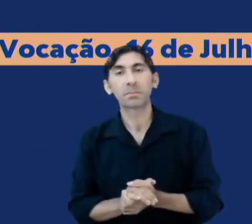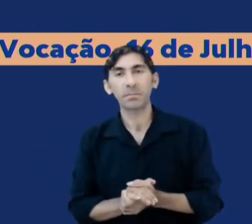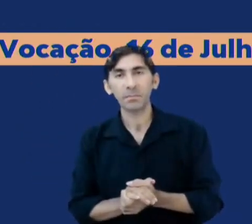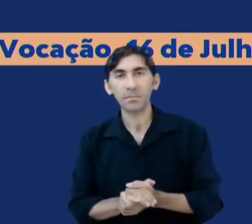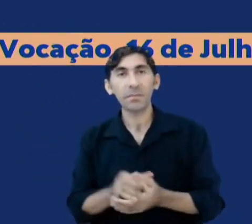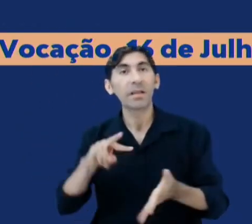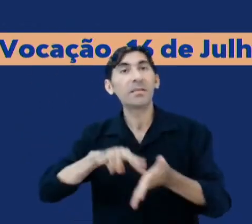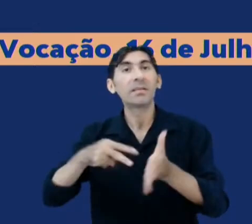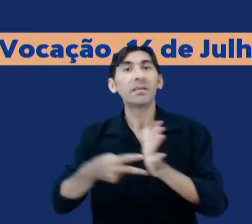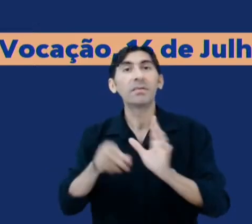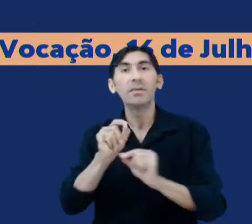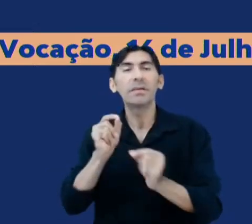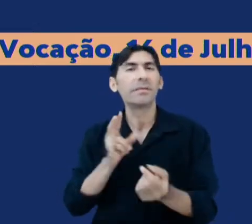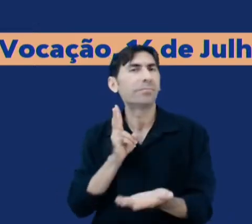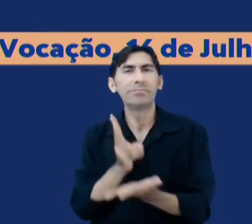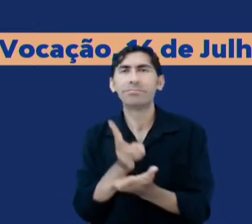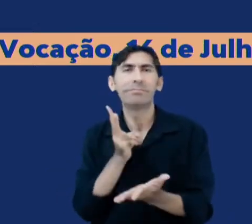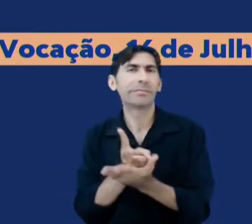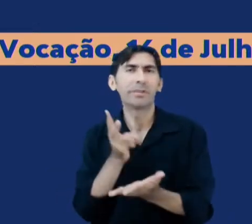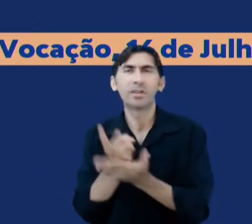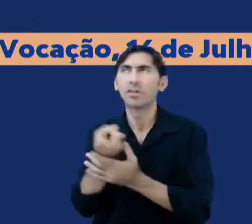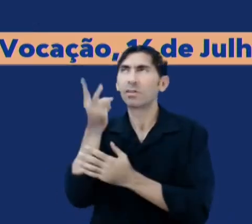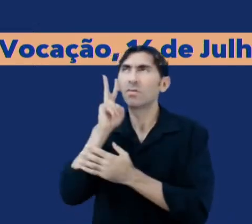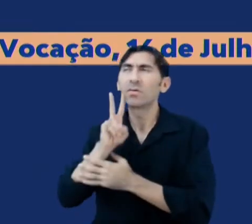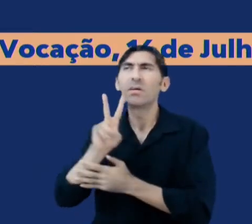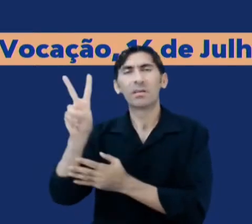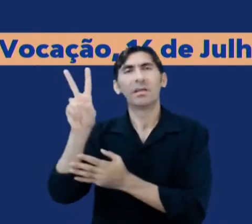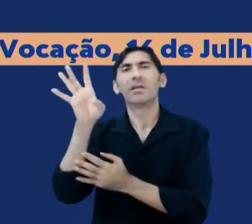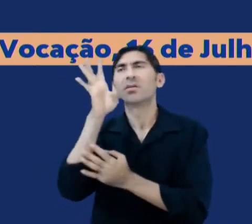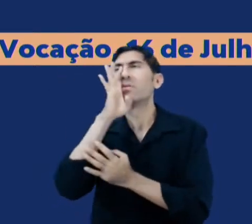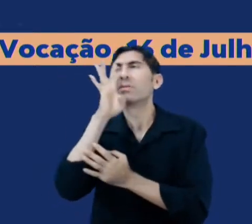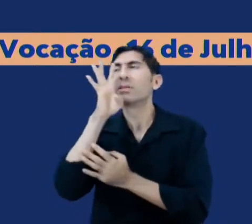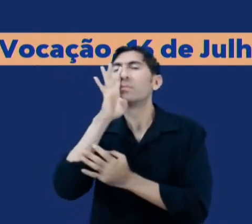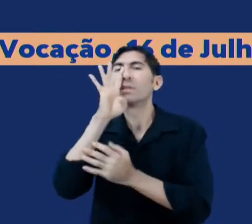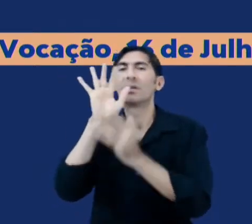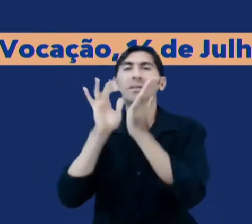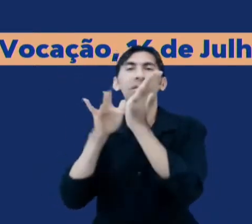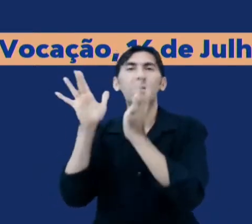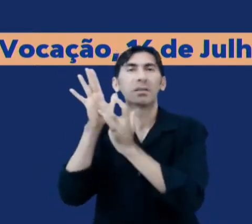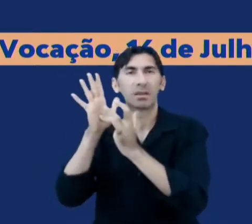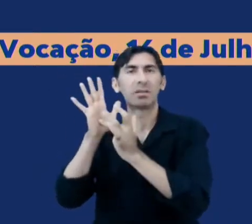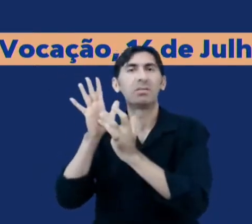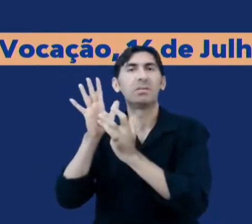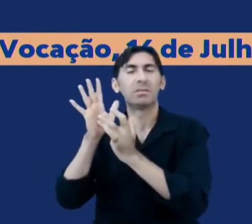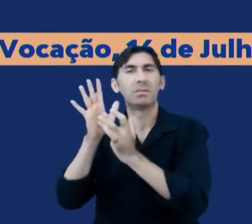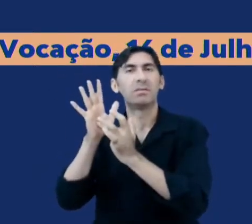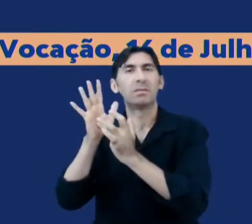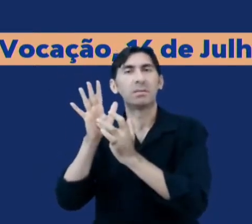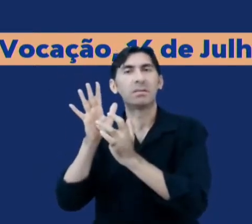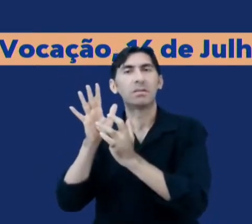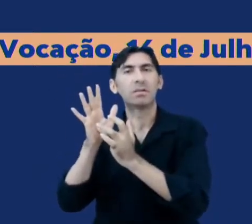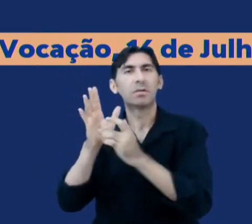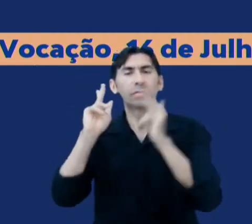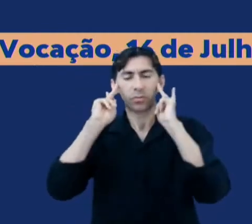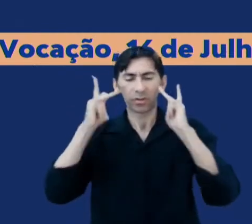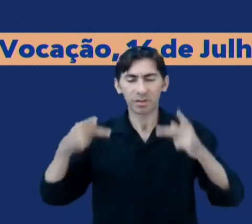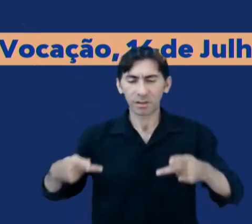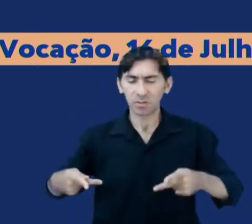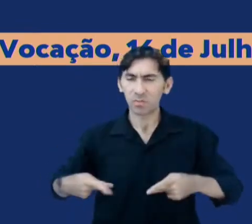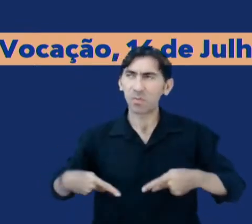constante. Olhando perpetuamente a Jesus, o humano é assimilado pelo divino.